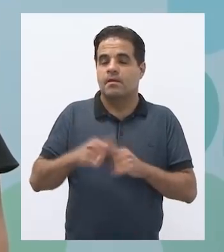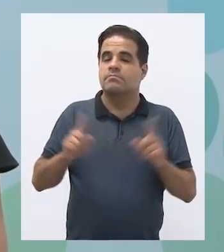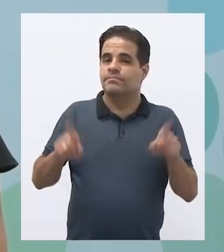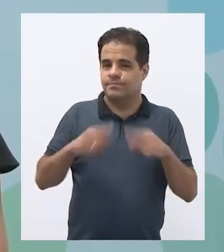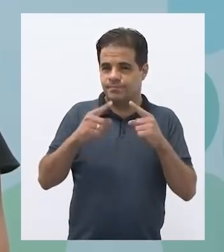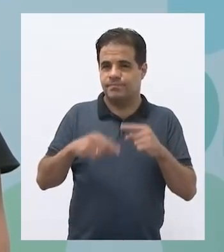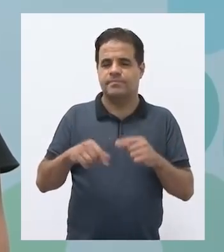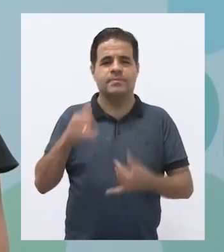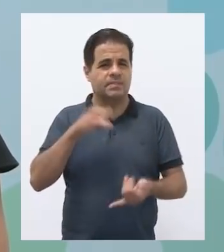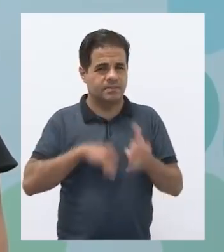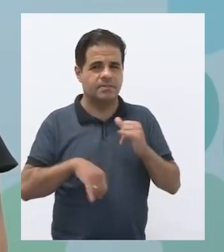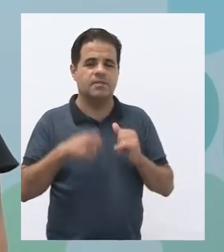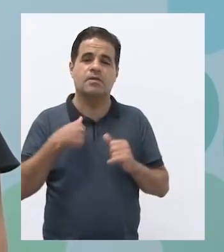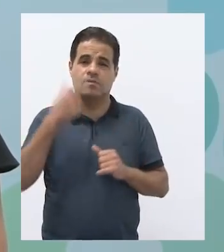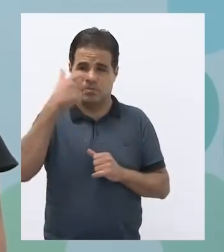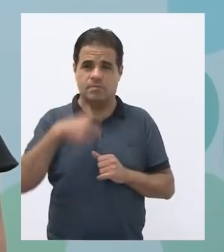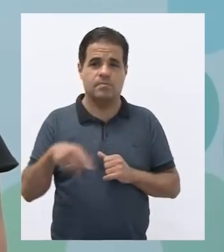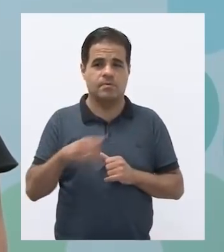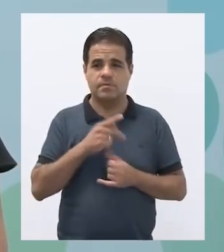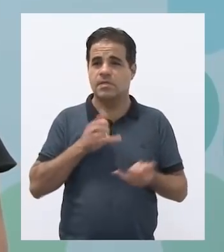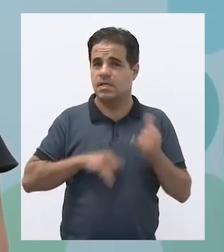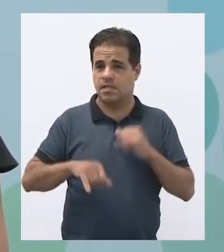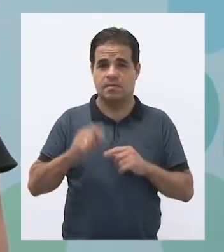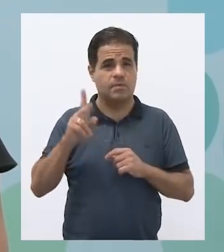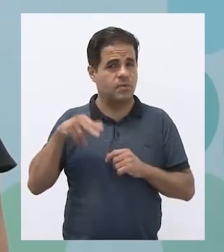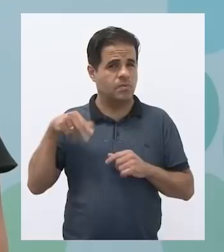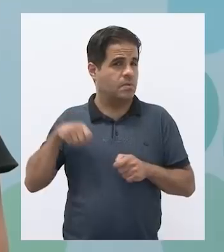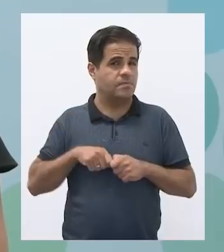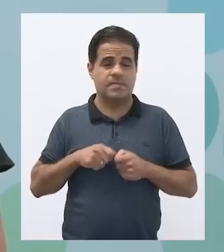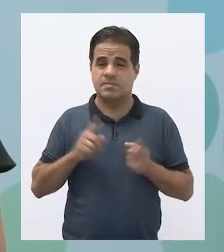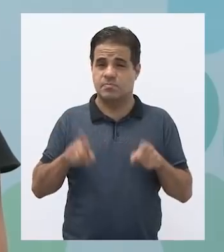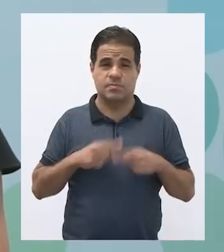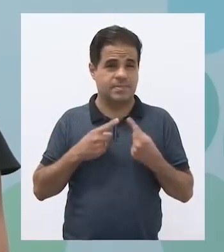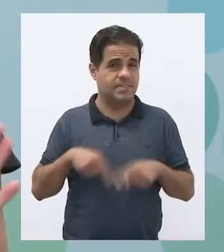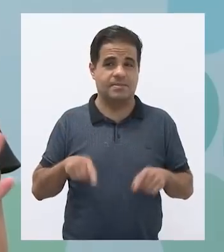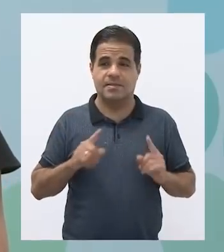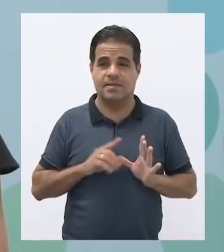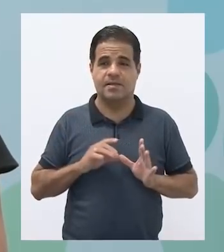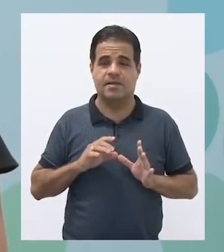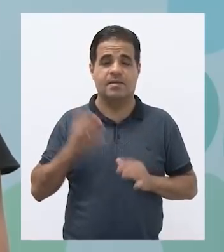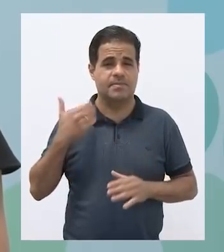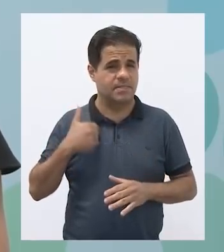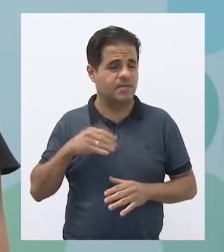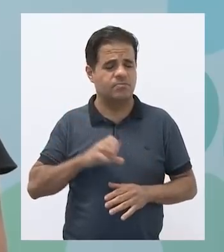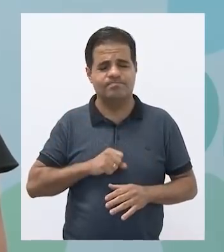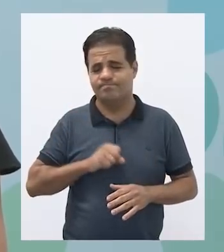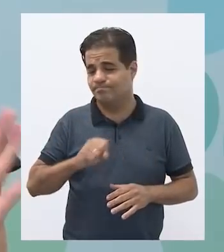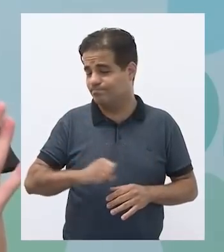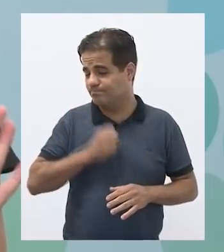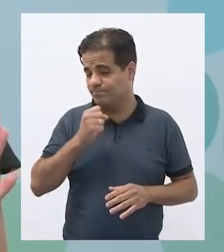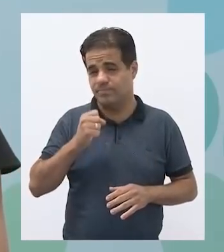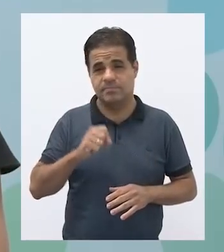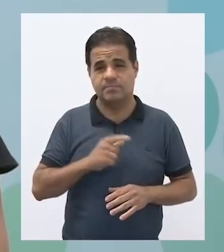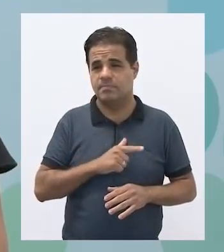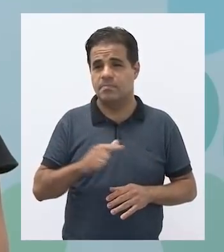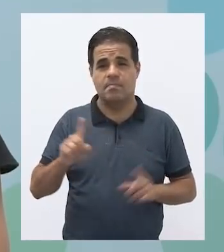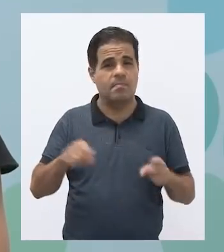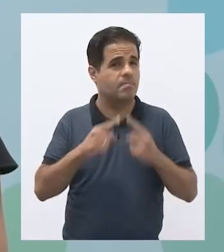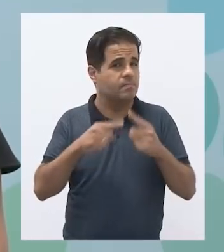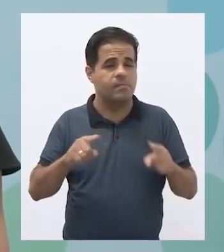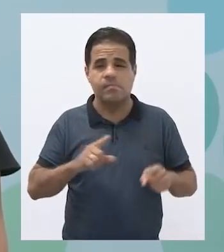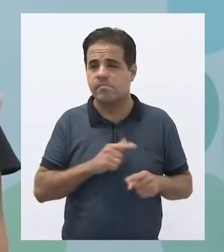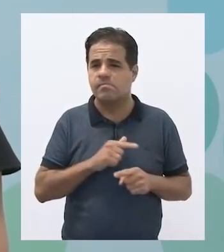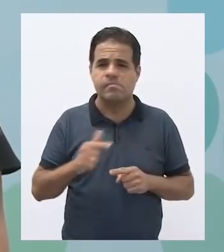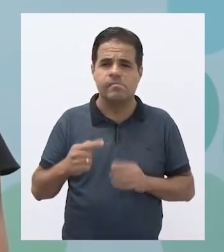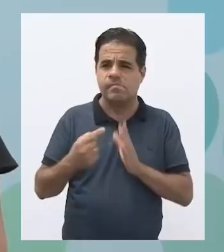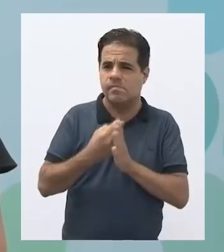musiquinha de química. Eu sou professora de química, nunca fiz musiquinha. Né? Aliás, eu odiava, falava para os meus alunos que não tinha musiquinha.